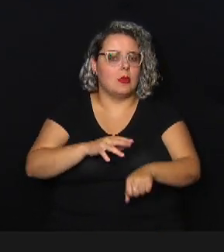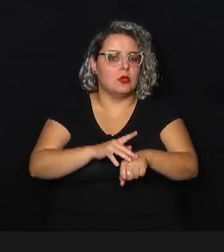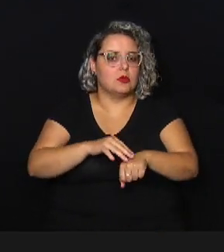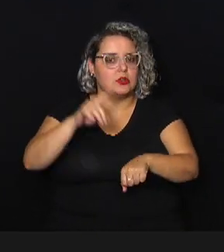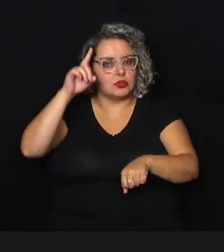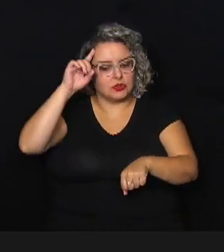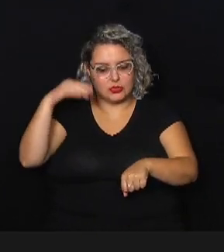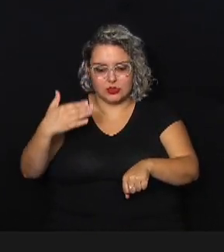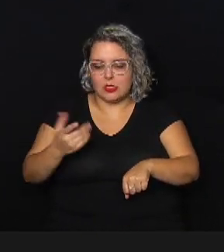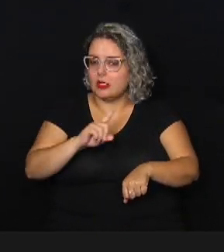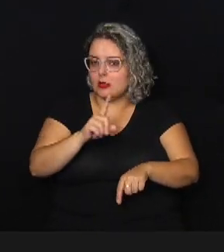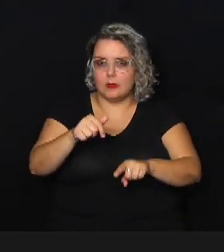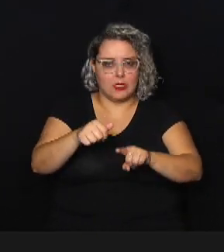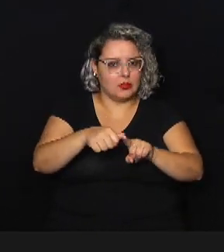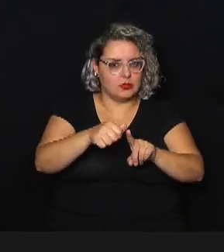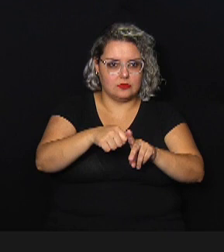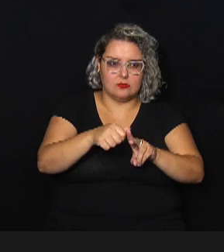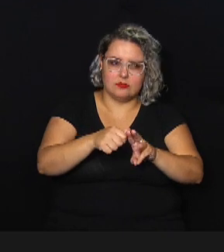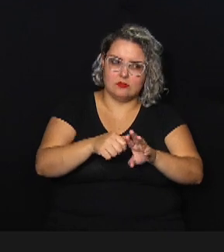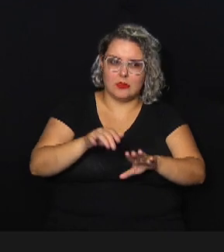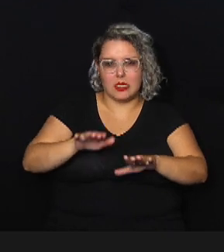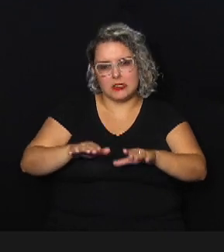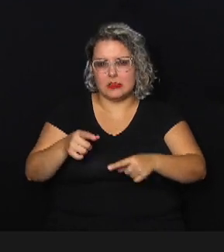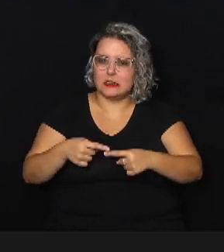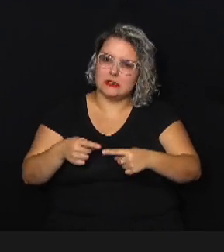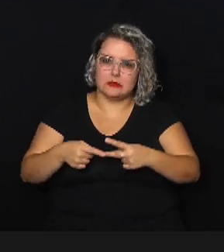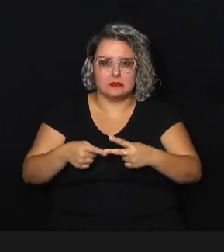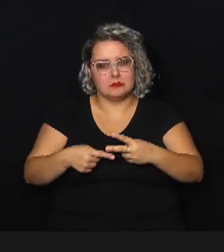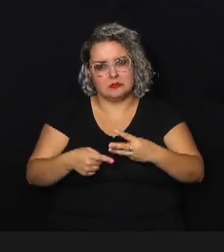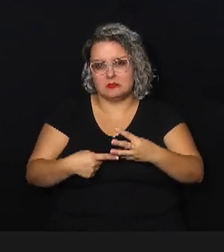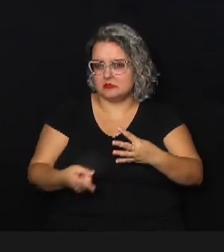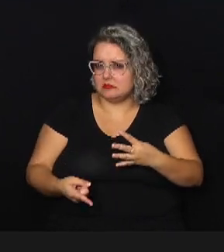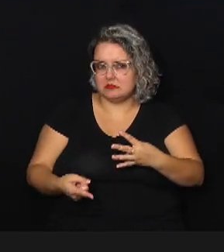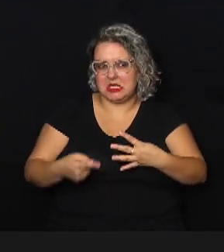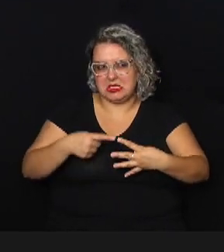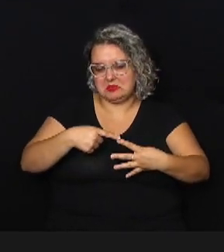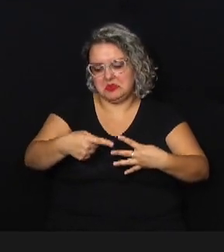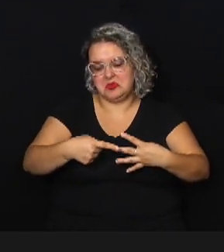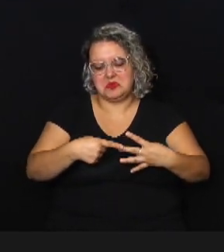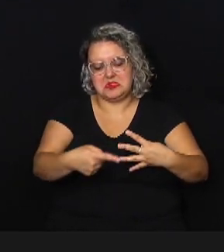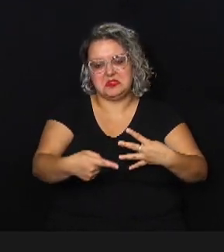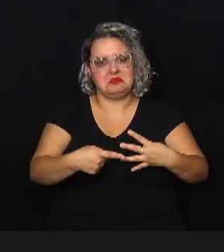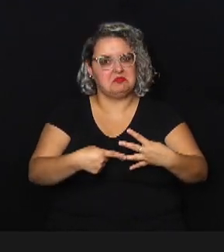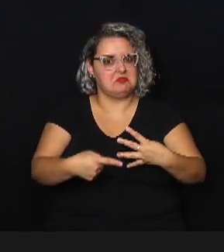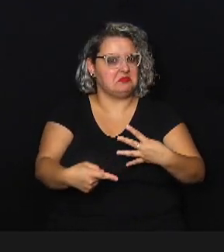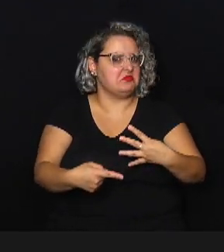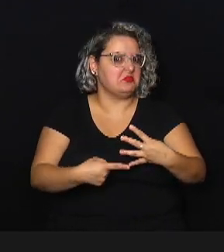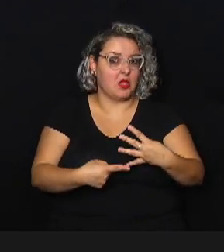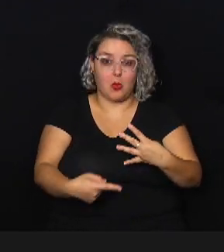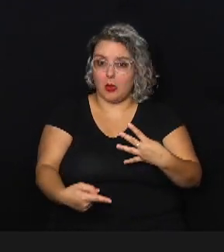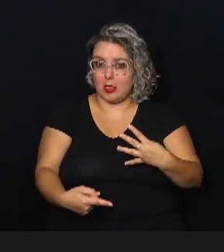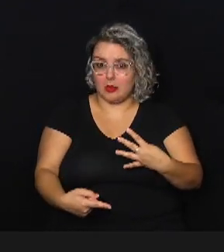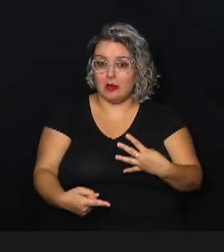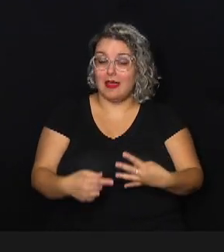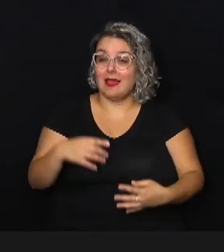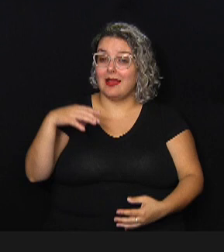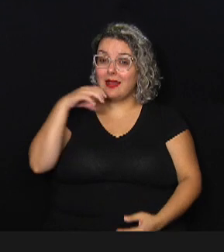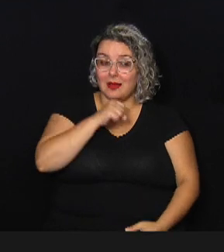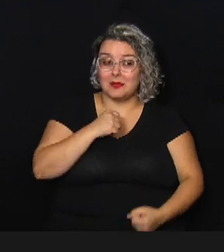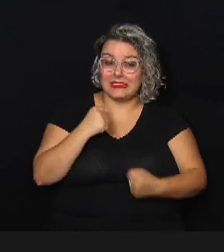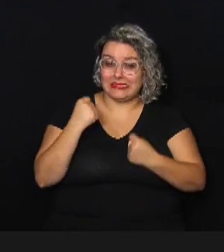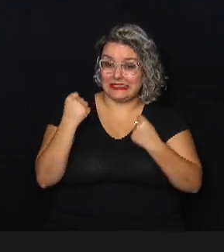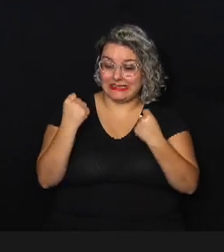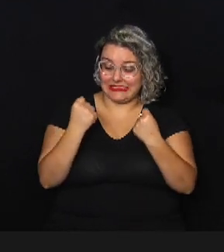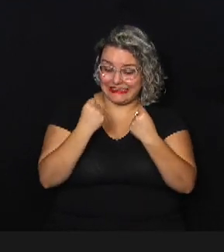de meses, talvez semanas. 2, 3, 4 semanas. É uma doença muito rápida e muito agressiva, tá? E